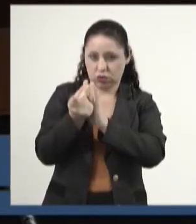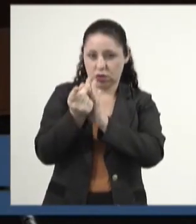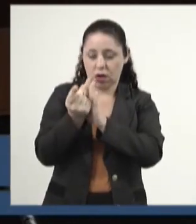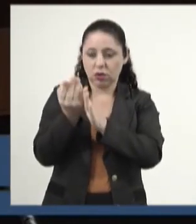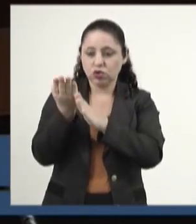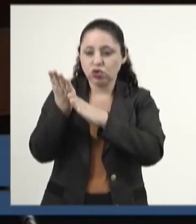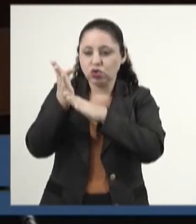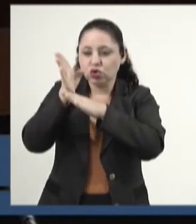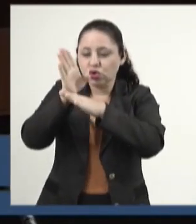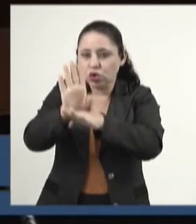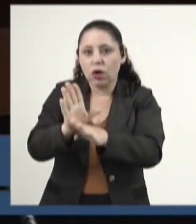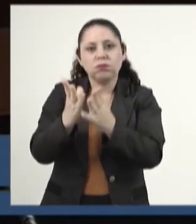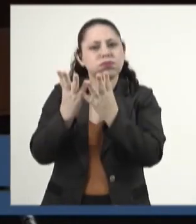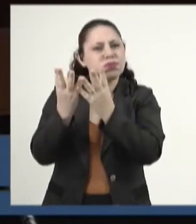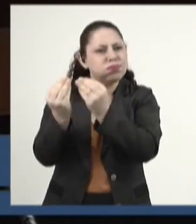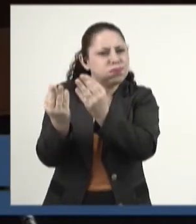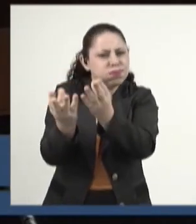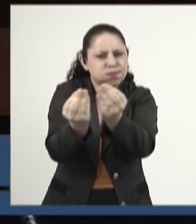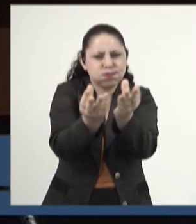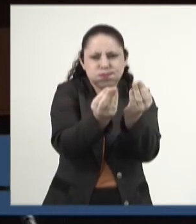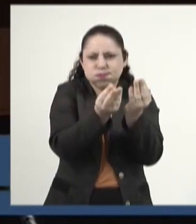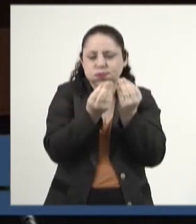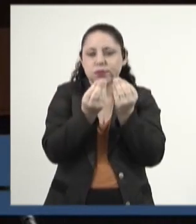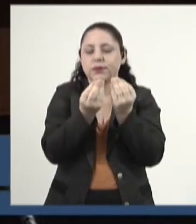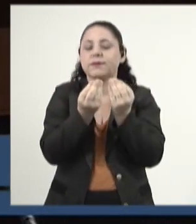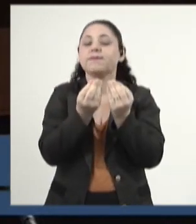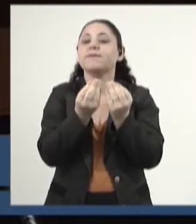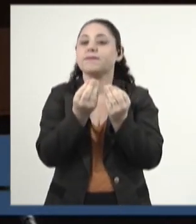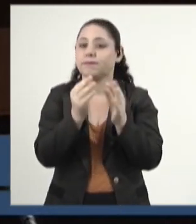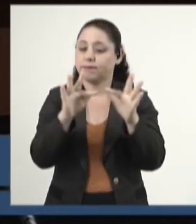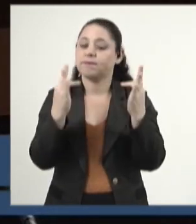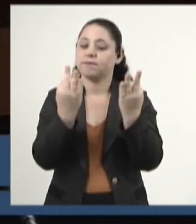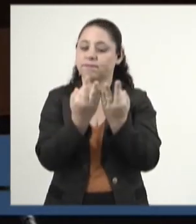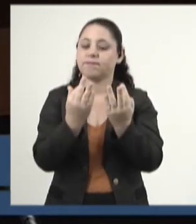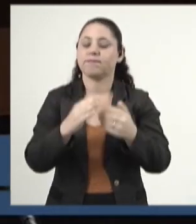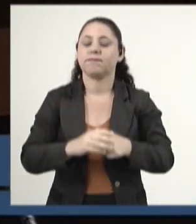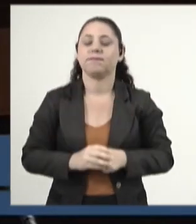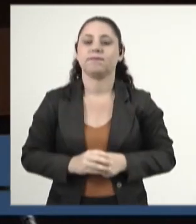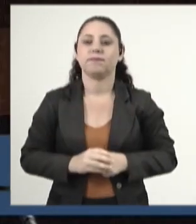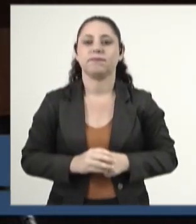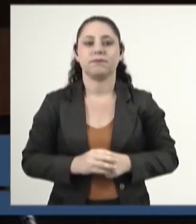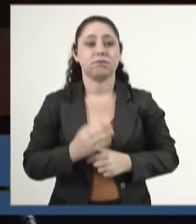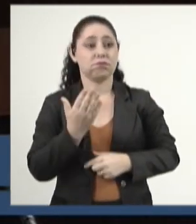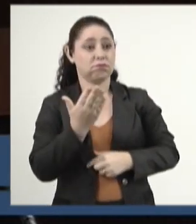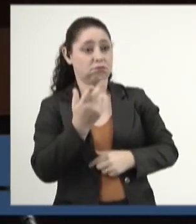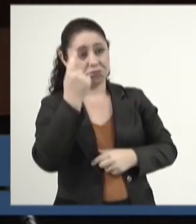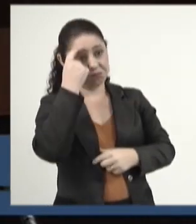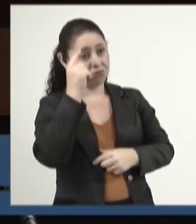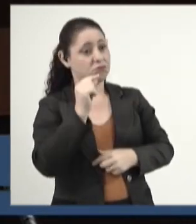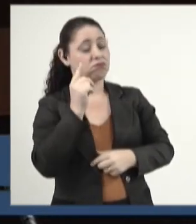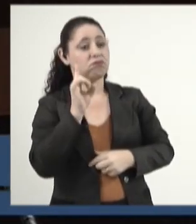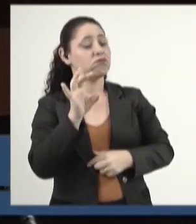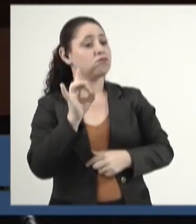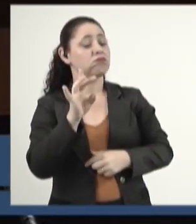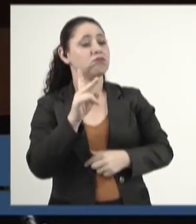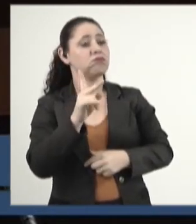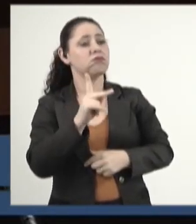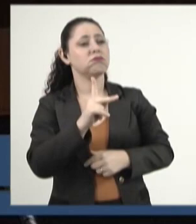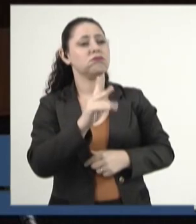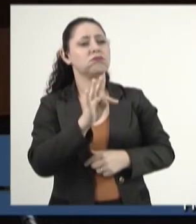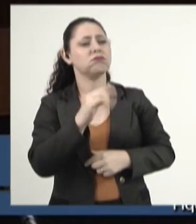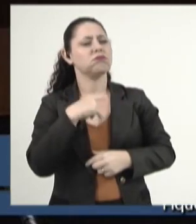muitas, muitas, muitas famílias. V. Exª acha que só o PT